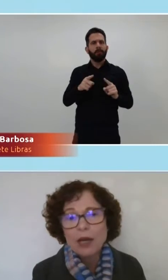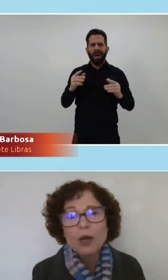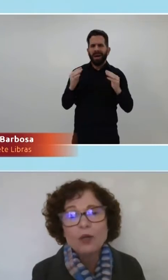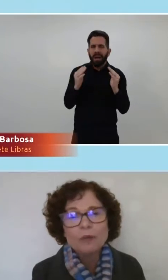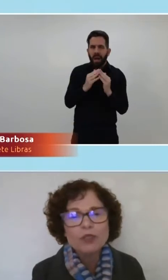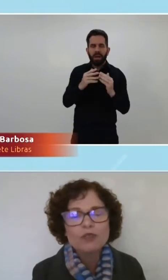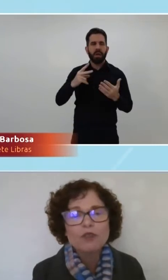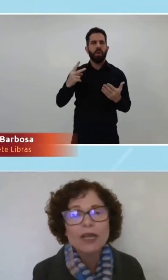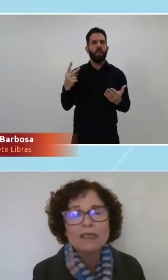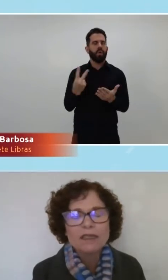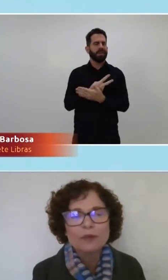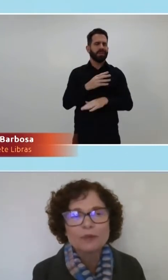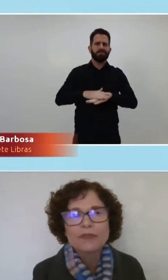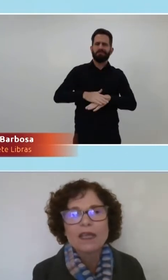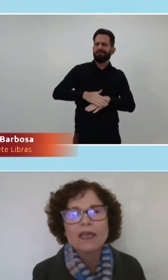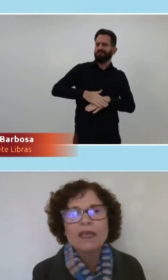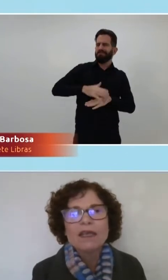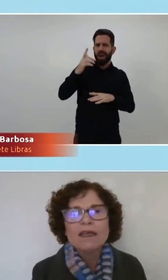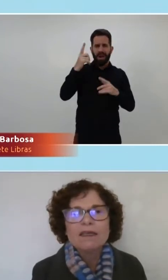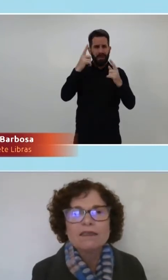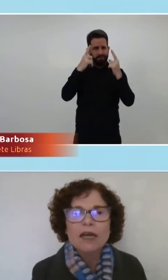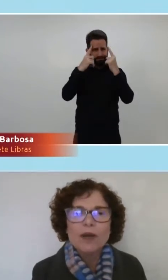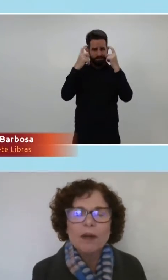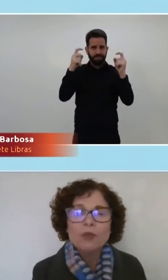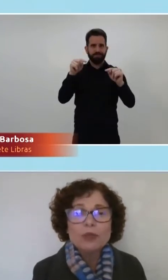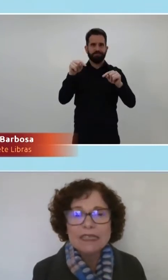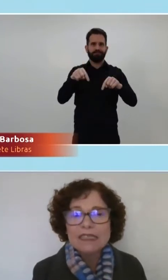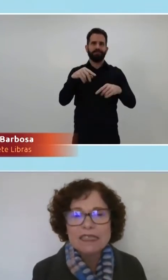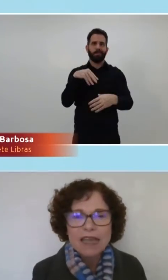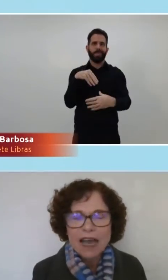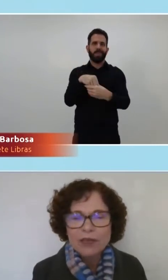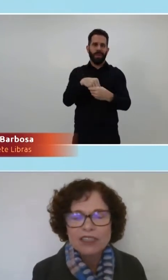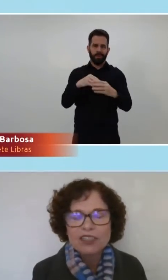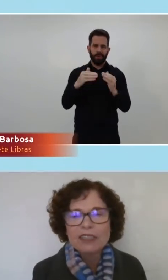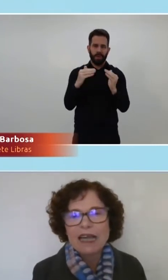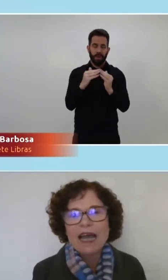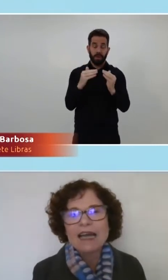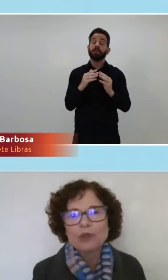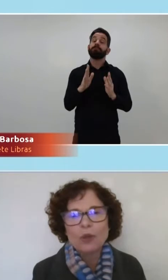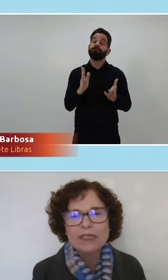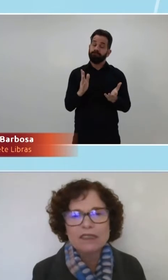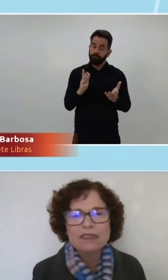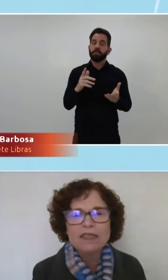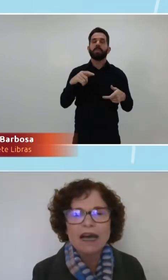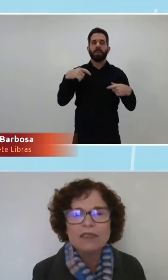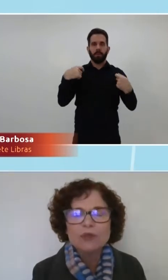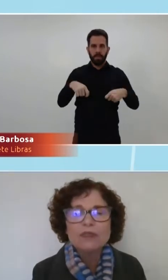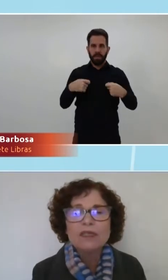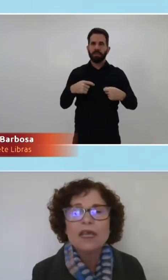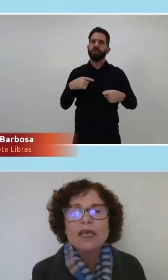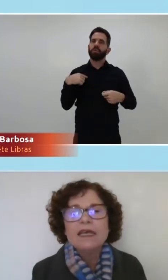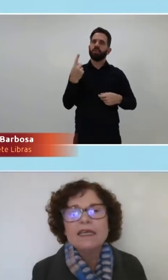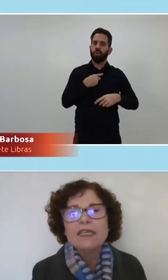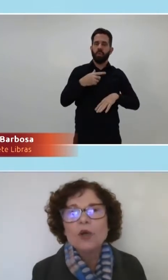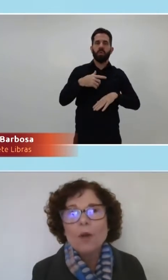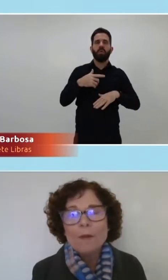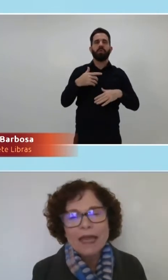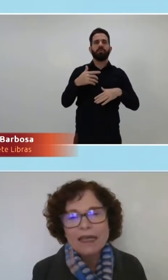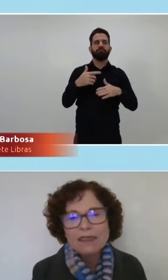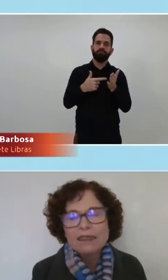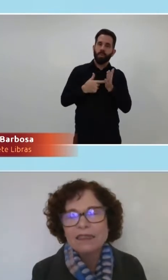o maior número de violação. Então, é muito necessário que a gente traga à tona esses dados e